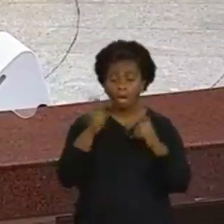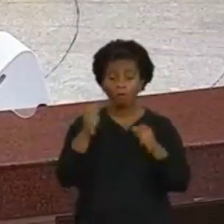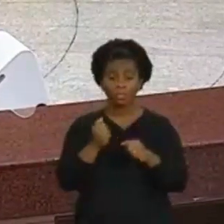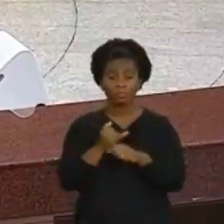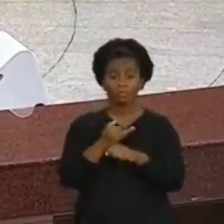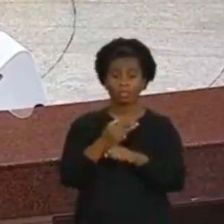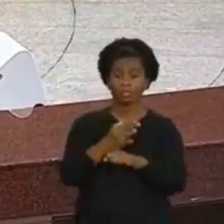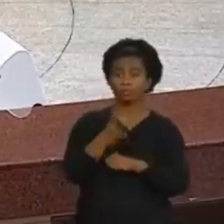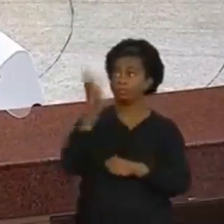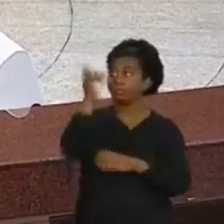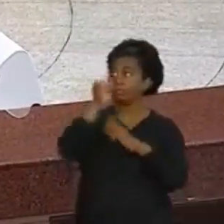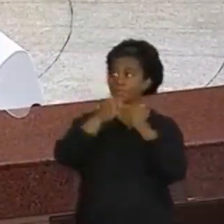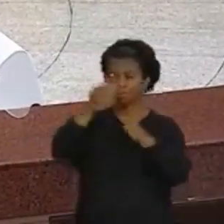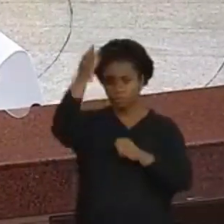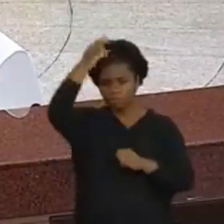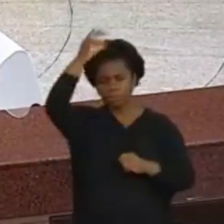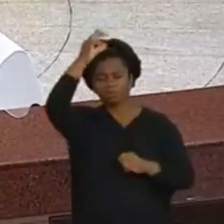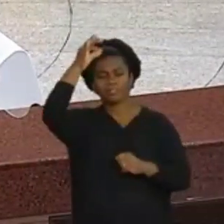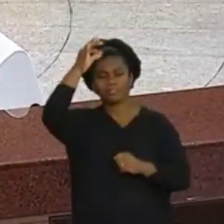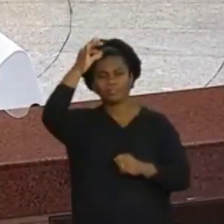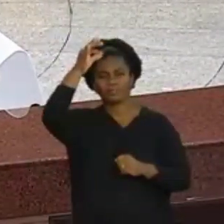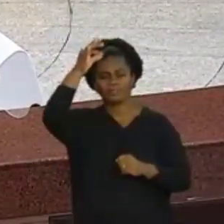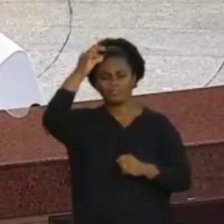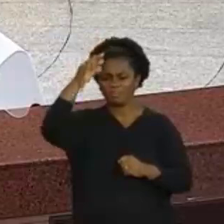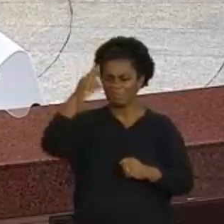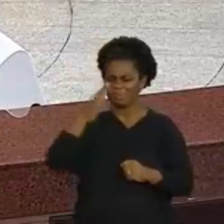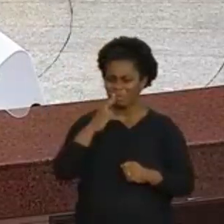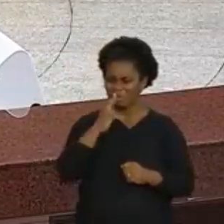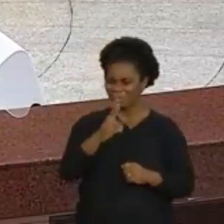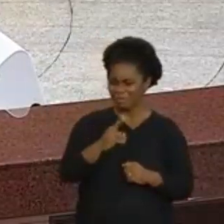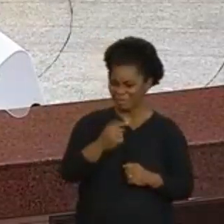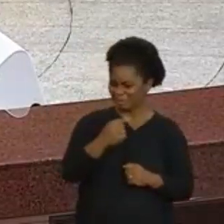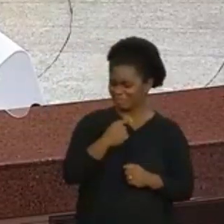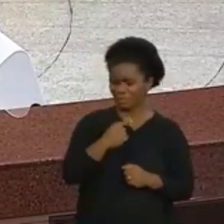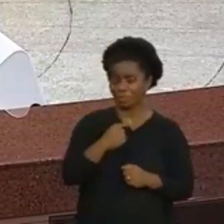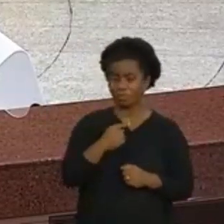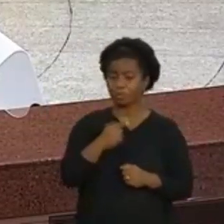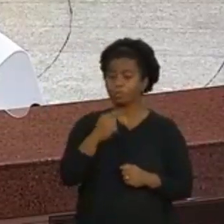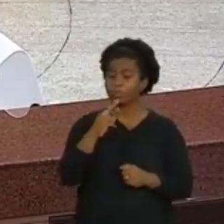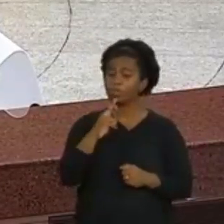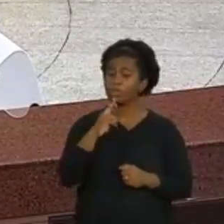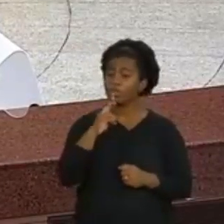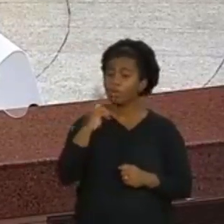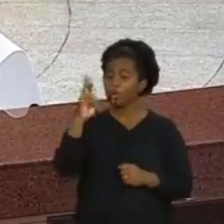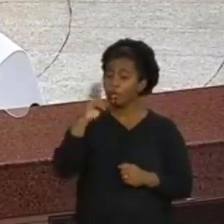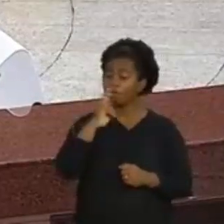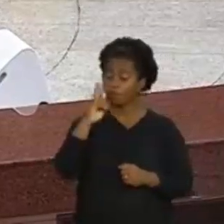Não precisa responder para mim não. Não responda para ninguém não.